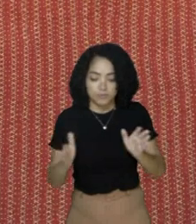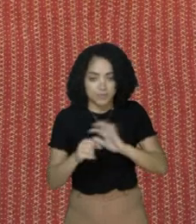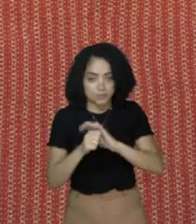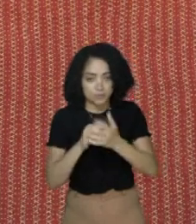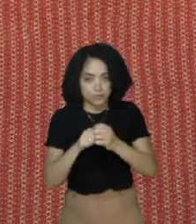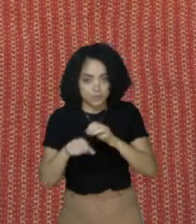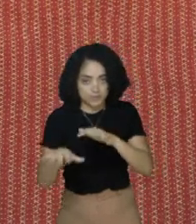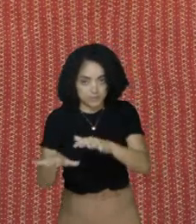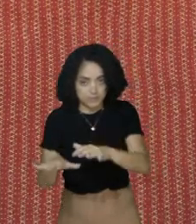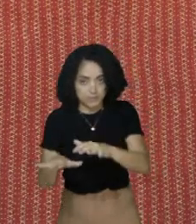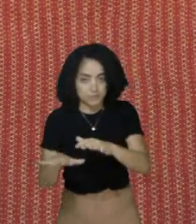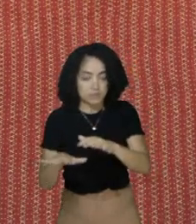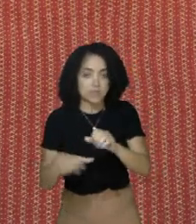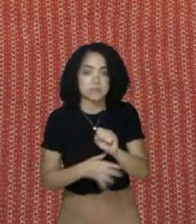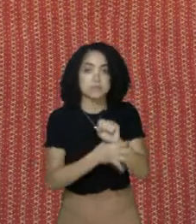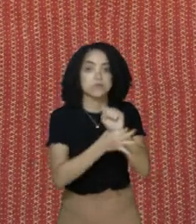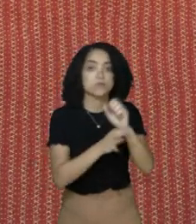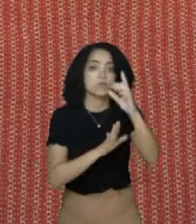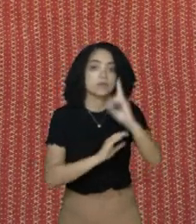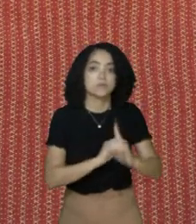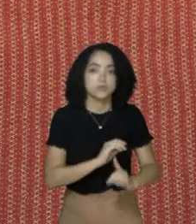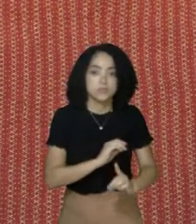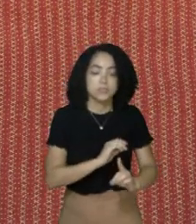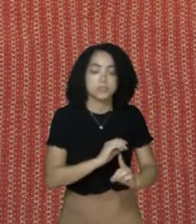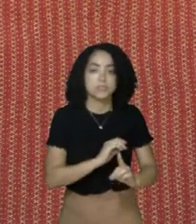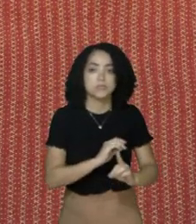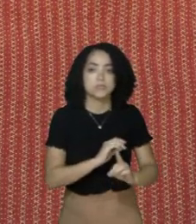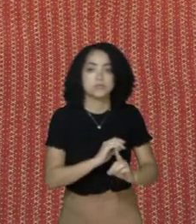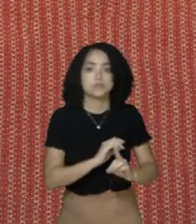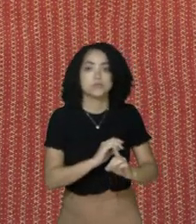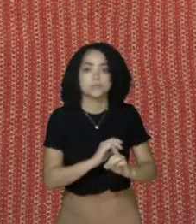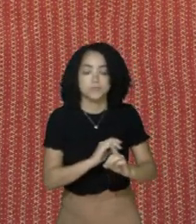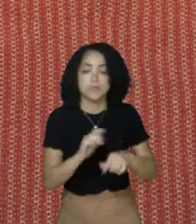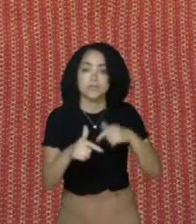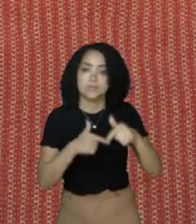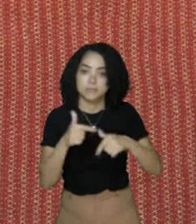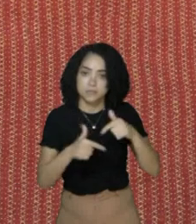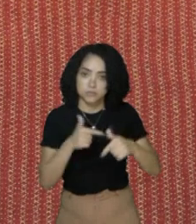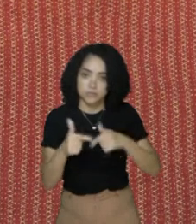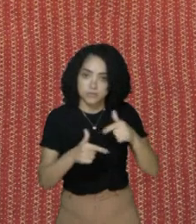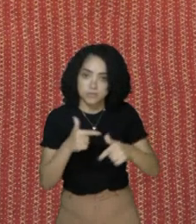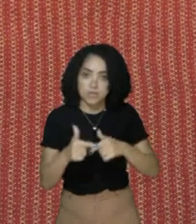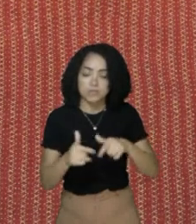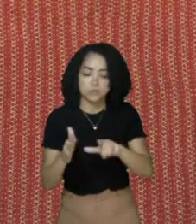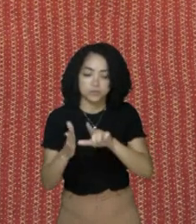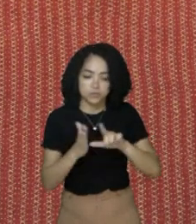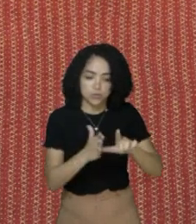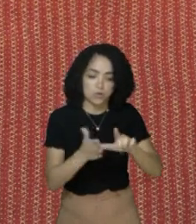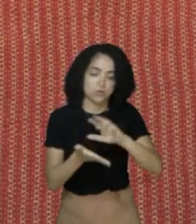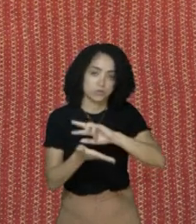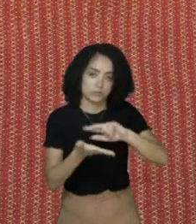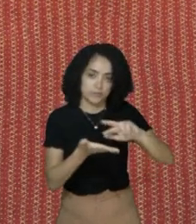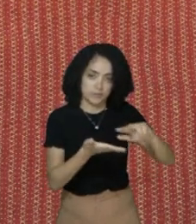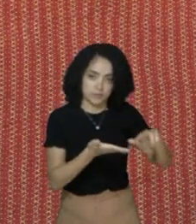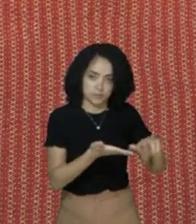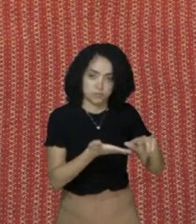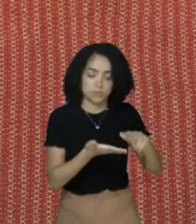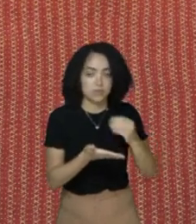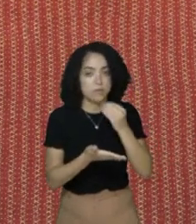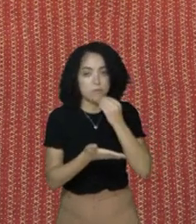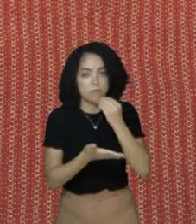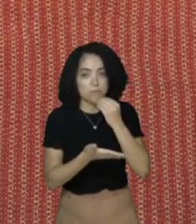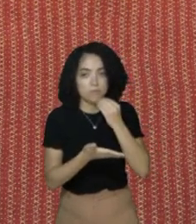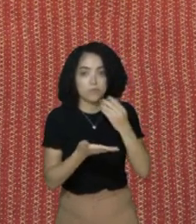então assegurava o direito ao exercício integral e regular das atividades comerciais. Uma coisa óbvia, né, mas